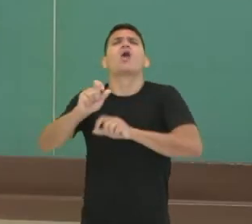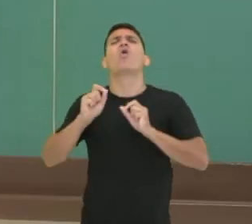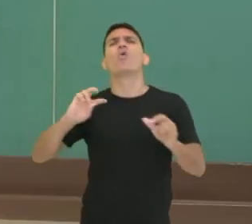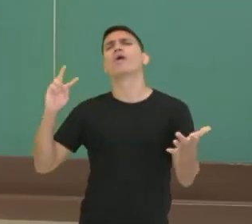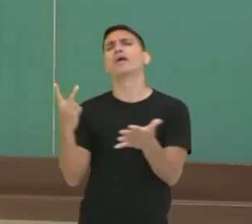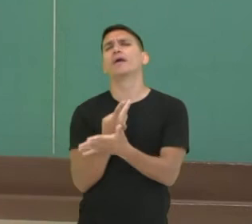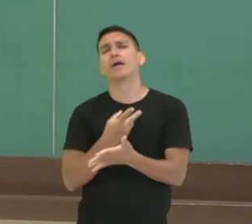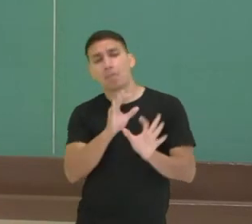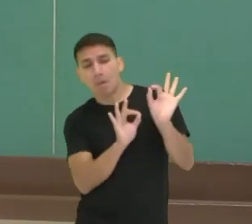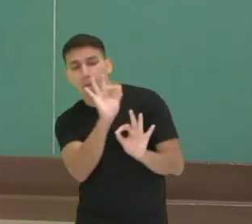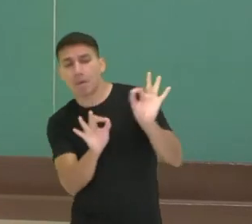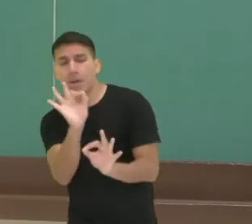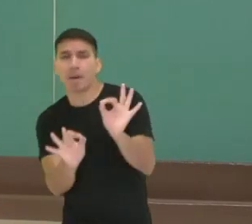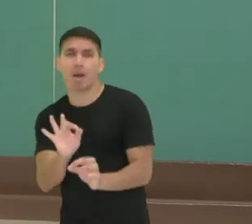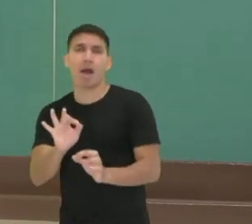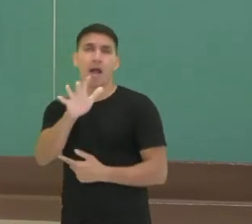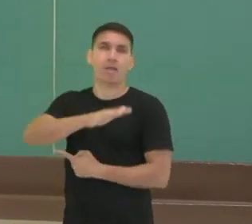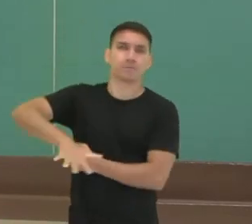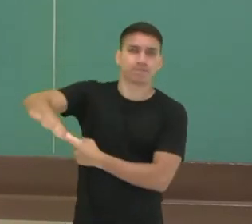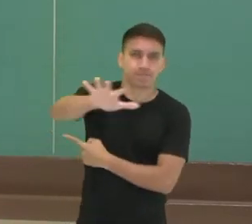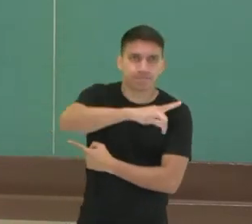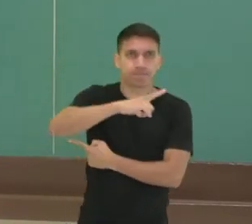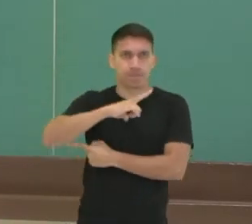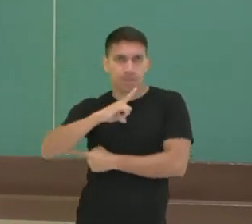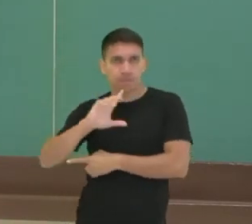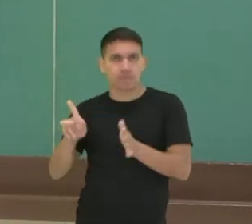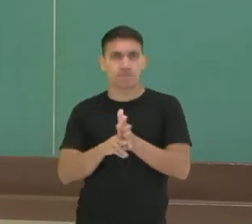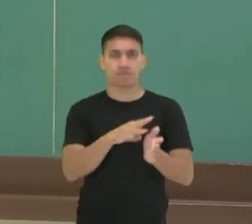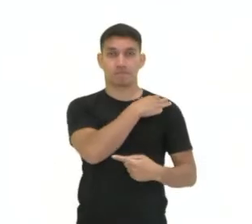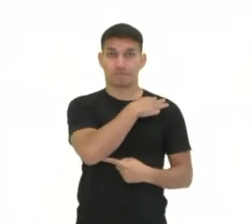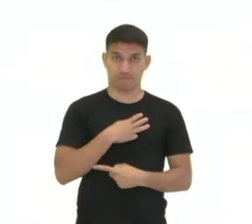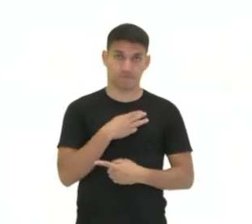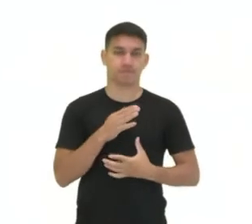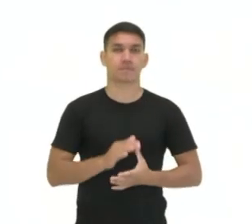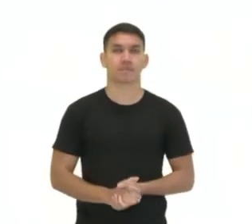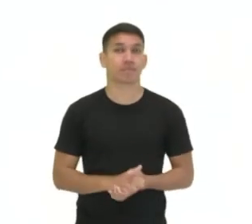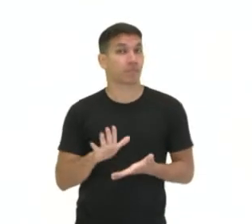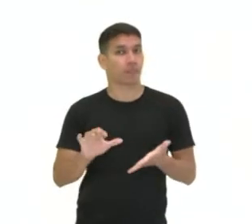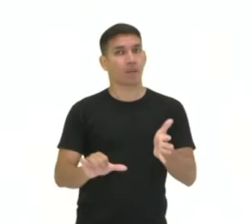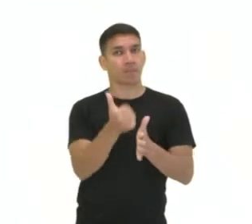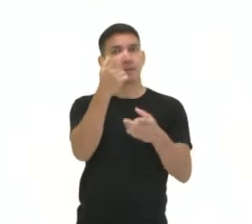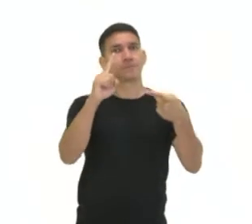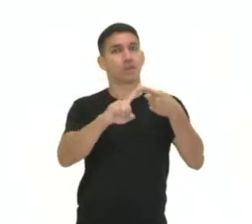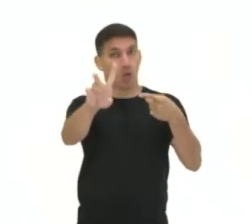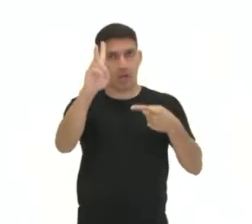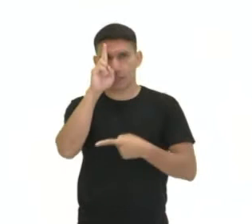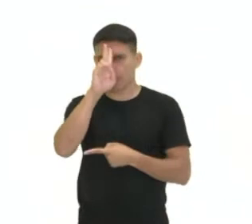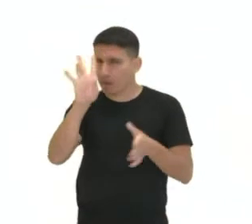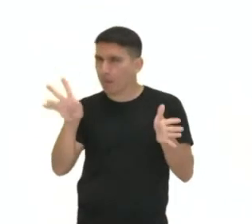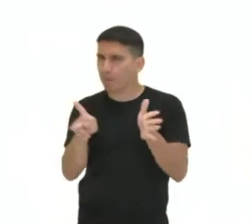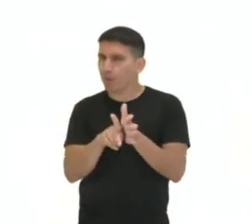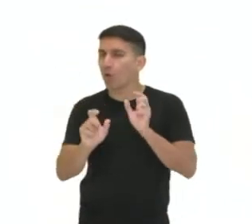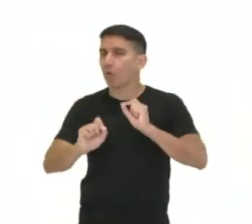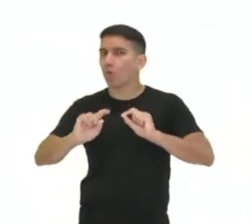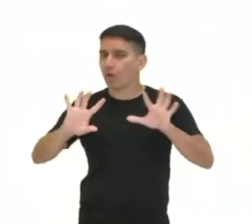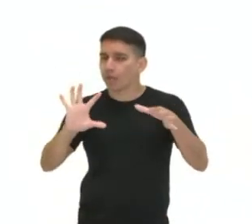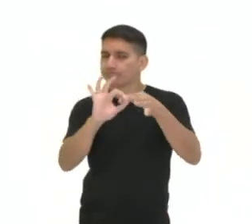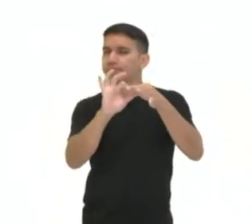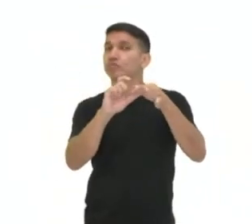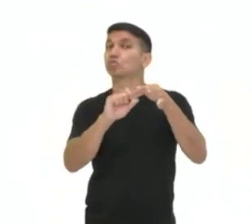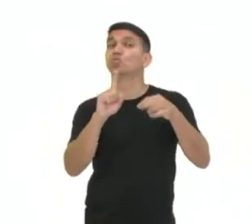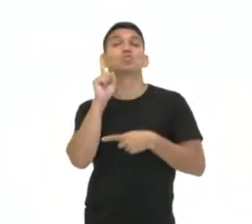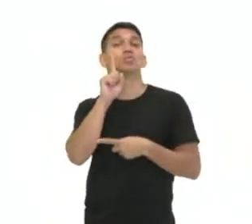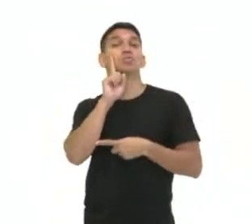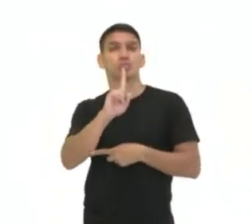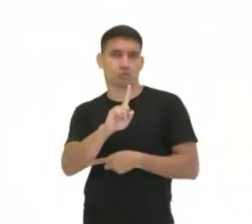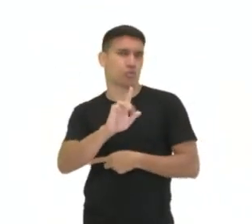grande plano econômico do Dutra? Bom, primeiro, vamos lembrar que ele alinha o Brasil aos Estados Unidos, não